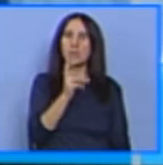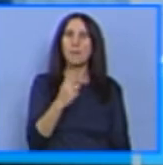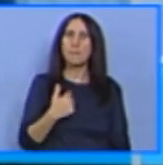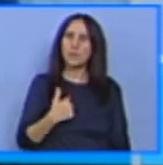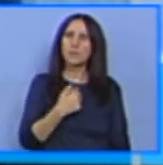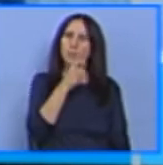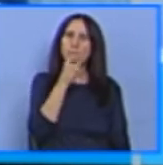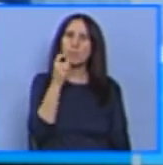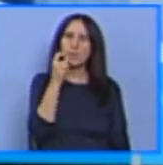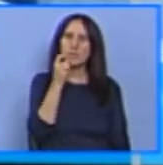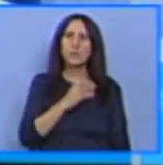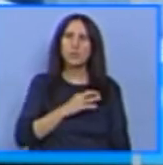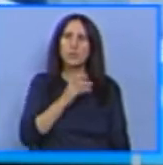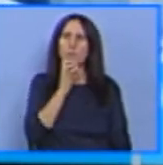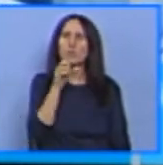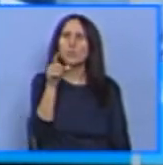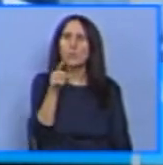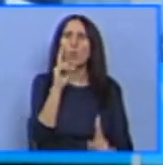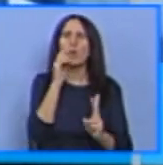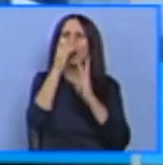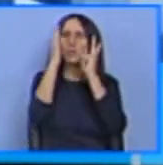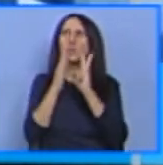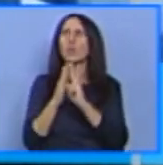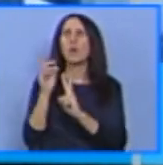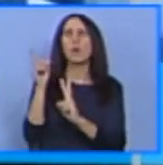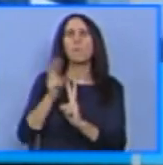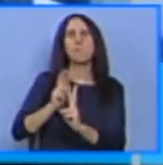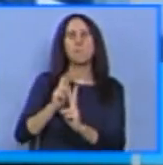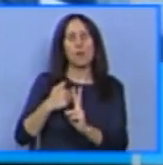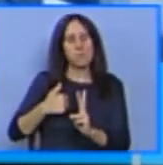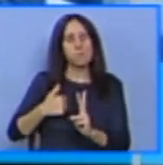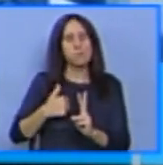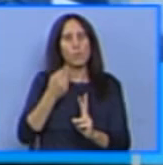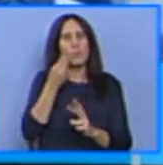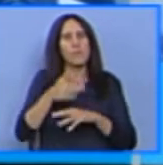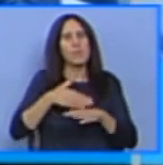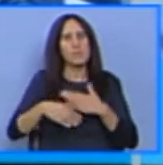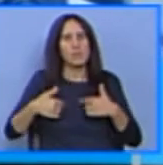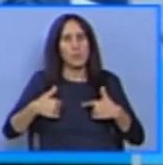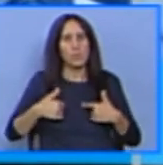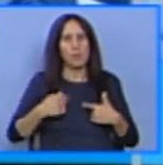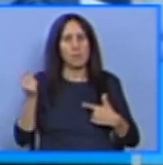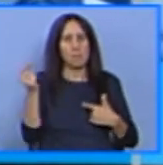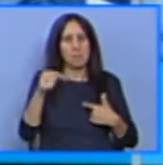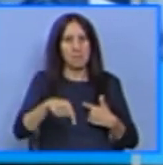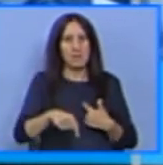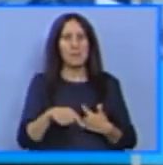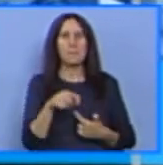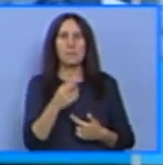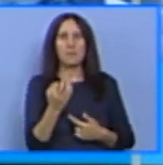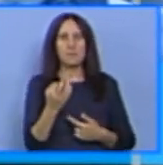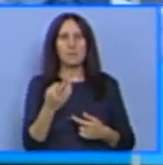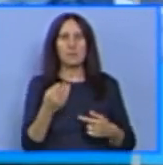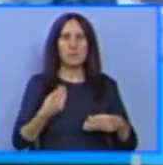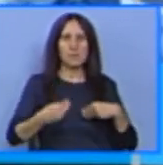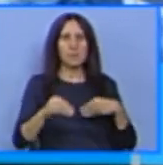a promessa ao senhor bispo ou fiz a promessa à Nossa Senhora? Portanto, eu é que sei como é que vou fazer a minha peregrinação. Portanto, esse lado de